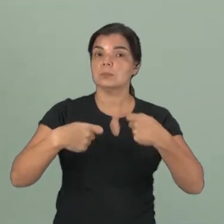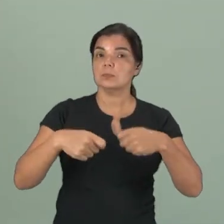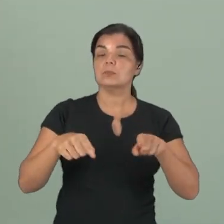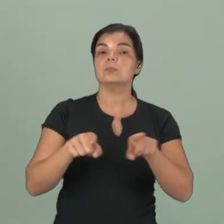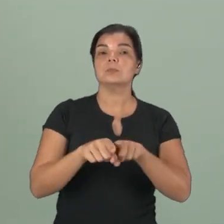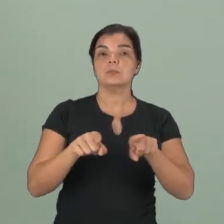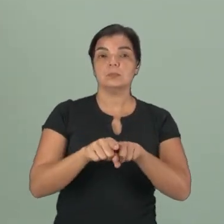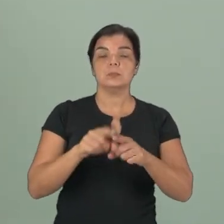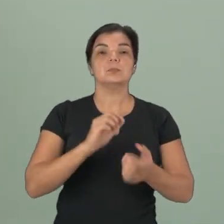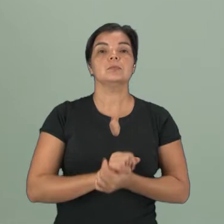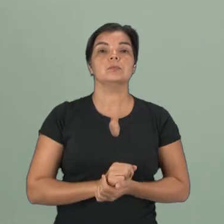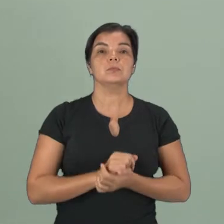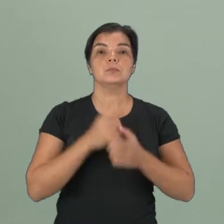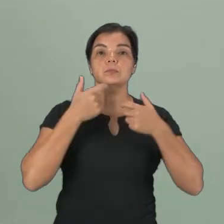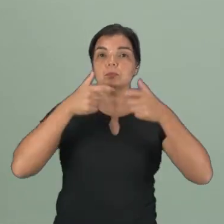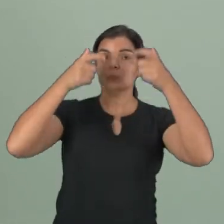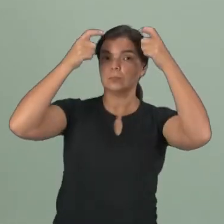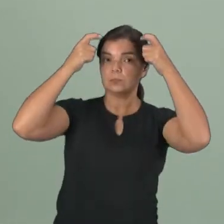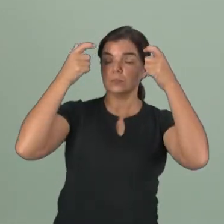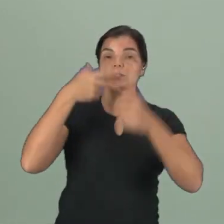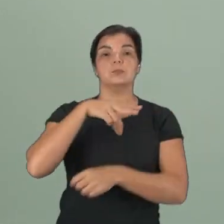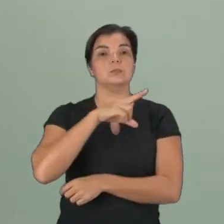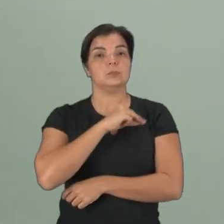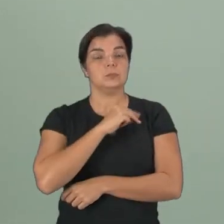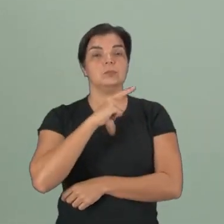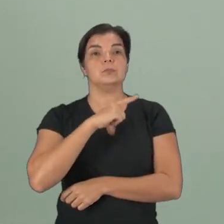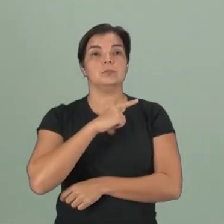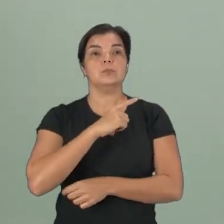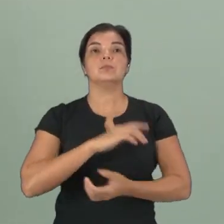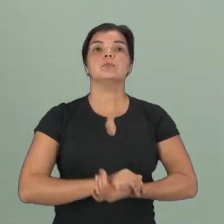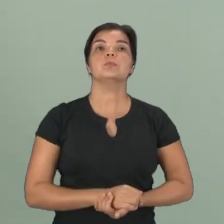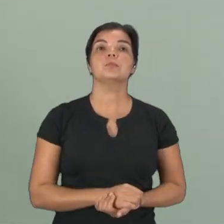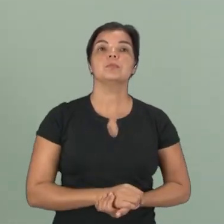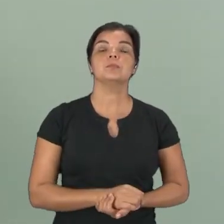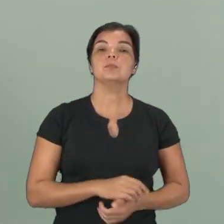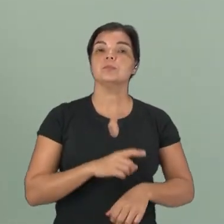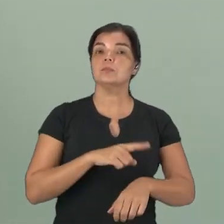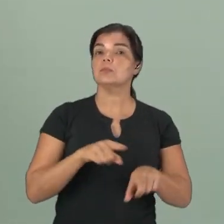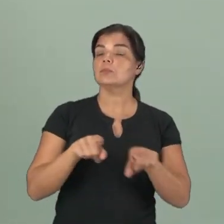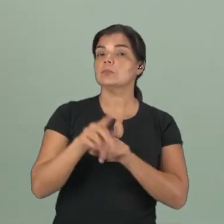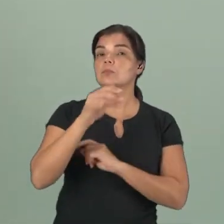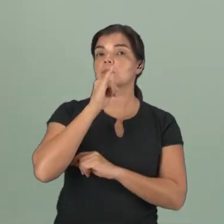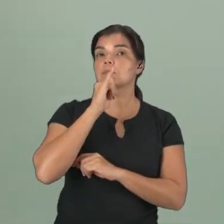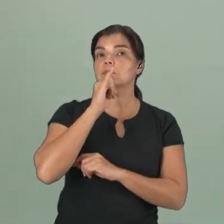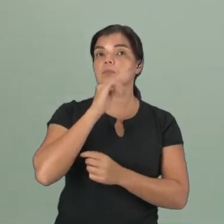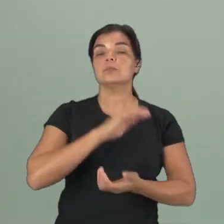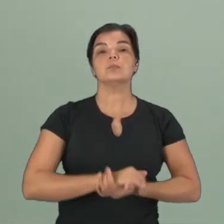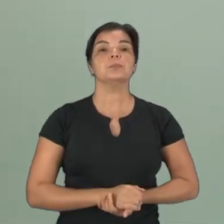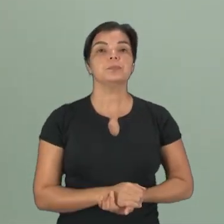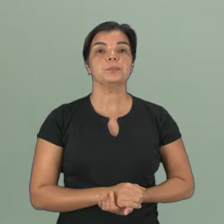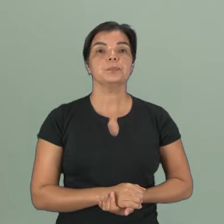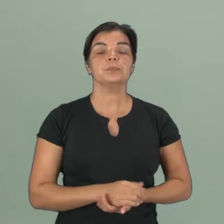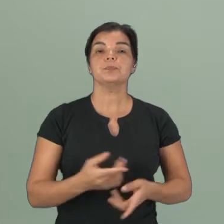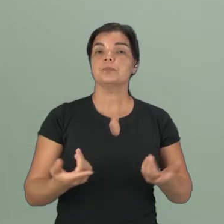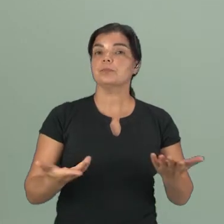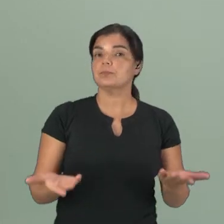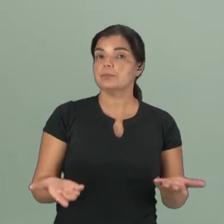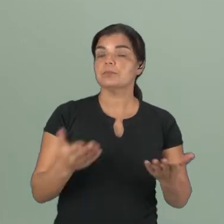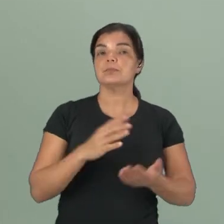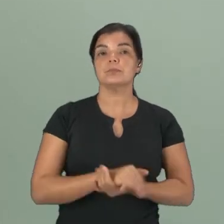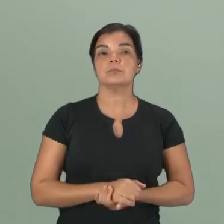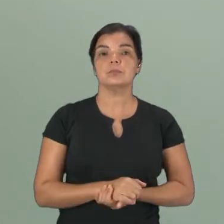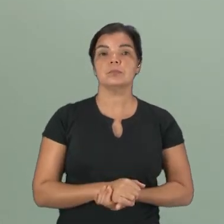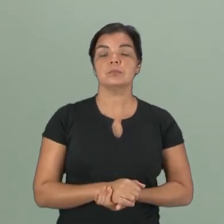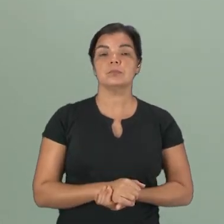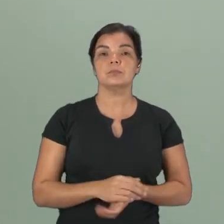necessidades que a coroa, principalmente portuguesa, tinha nesse período. Como, por exemplo, a gente pode citar aqui